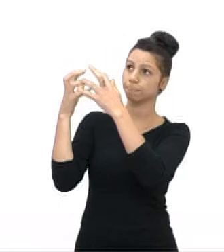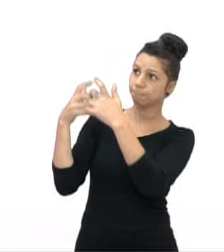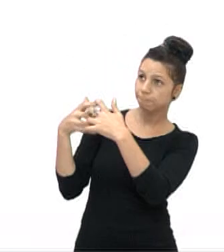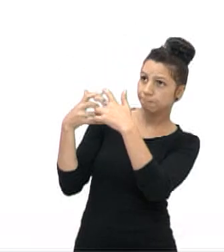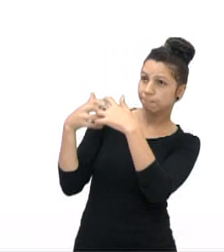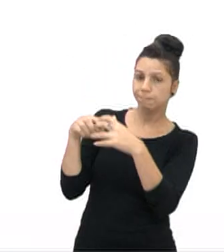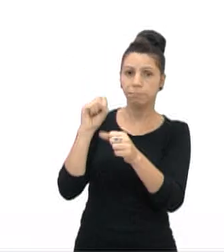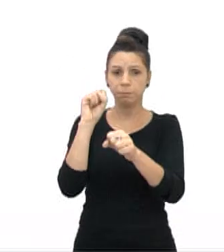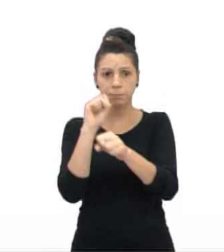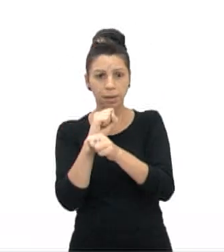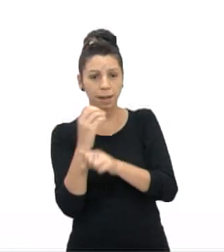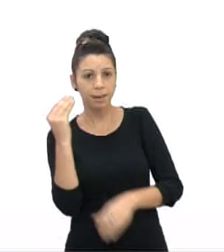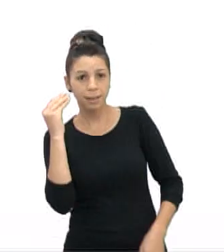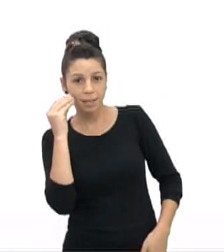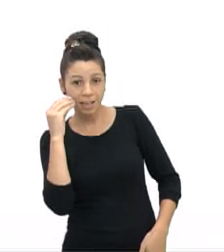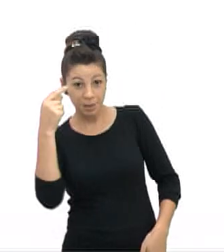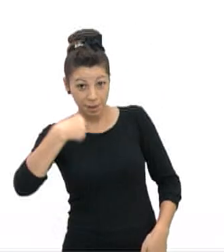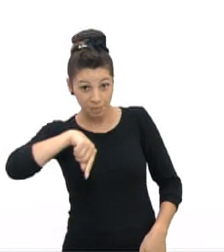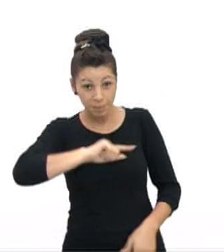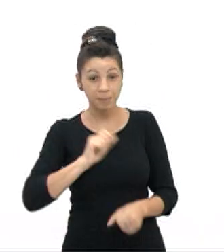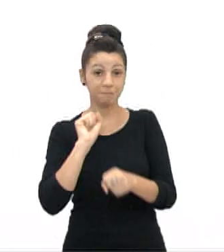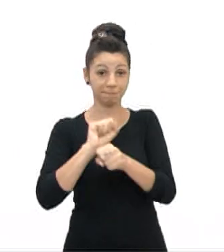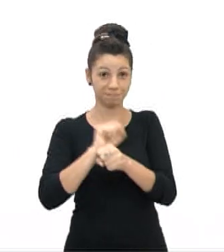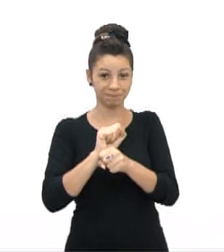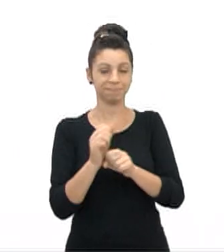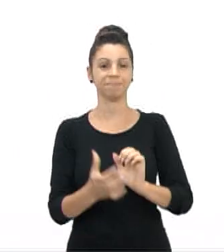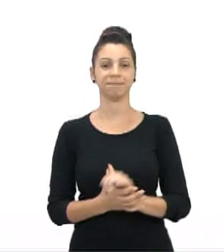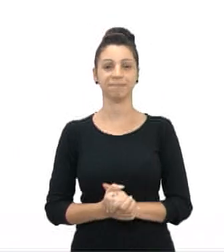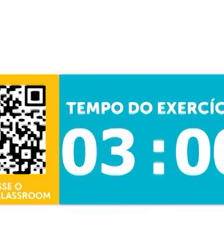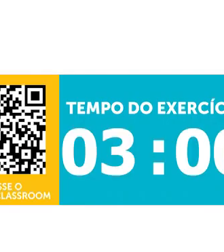tenta. Vamos lá, estou aguardando.